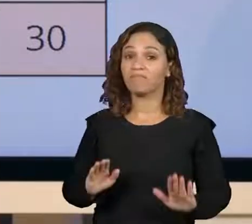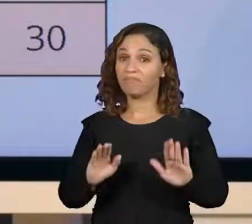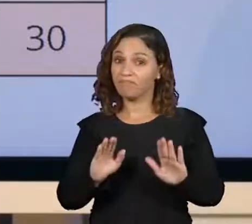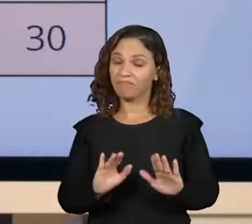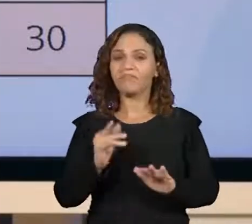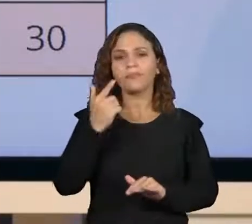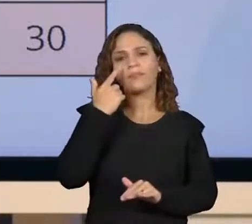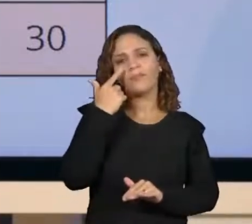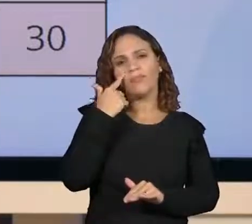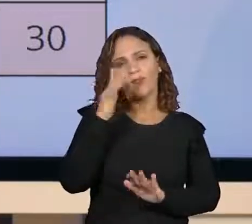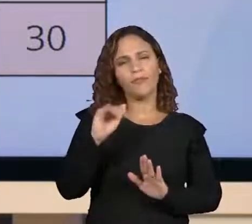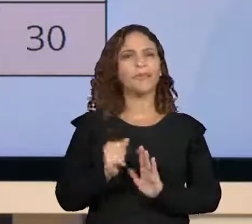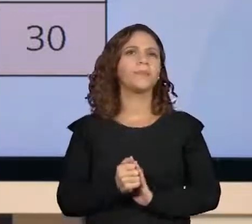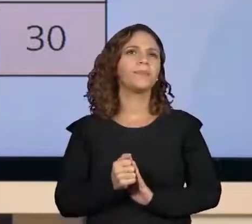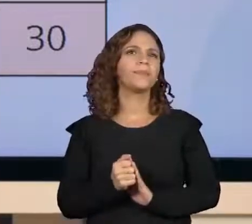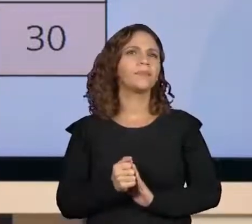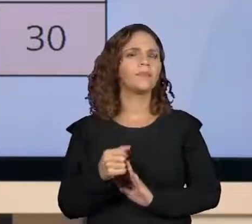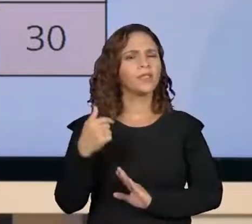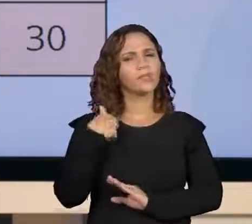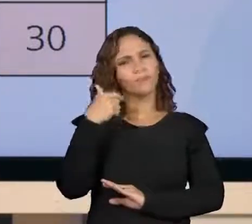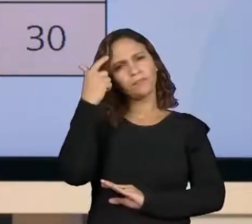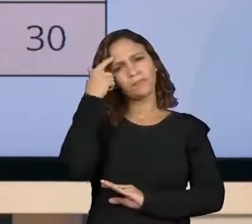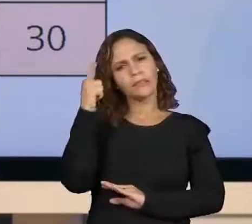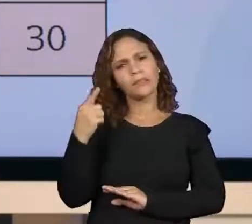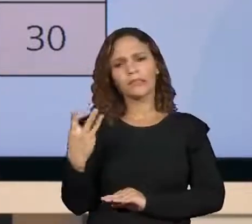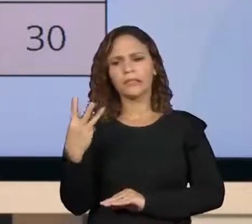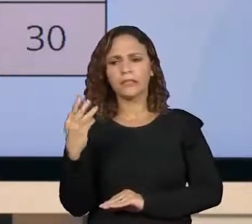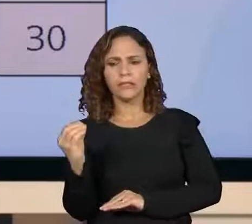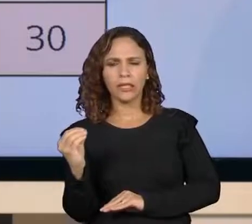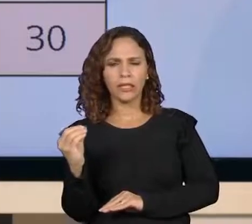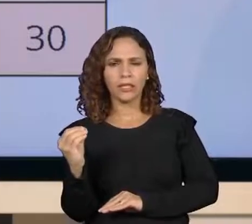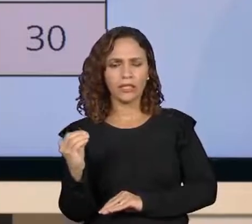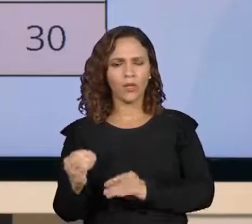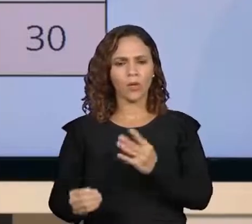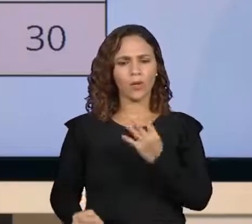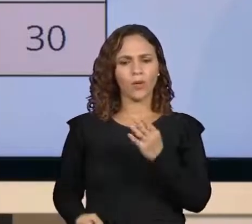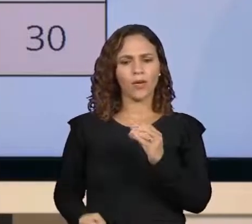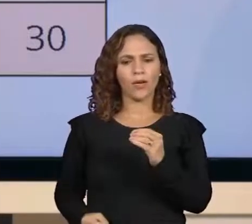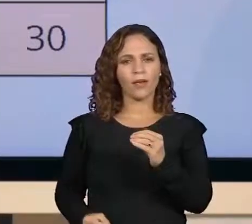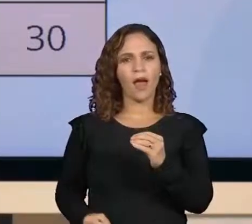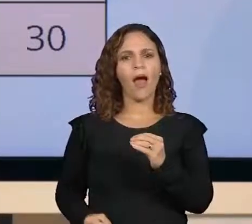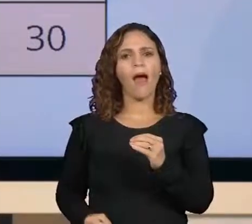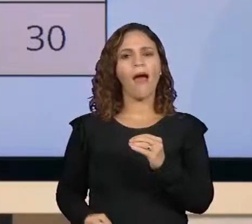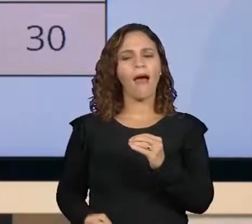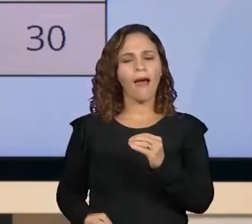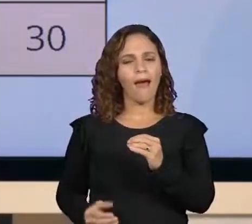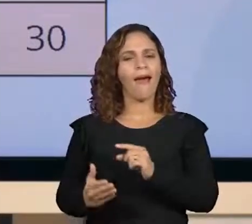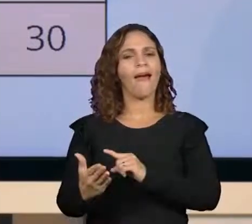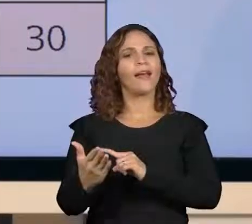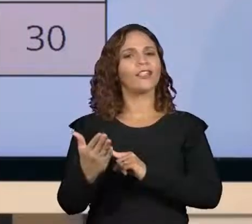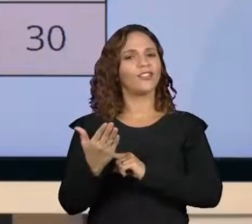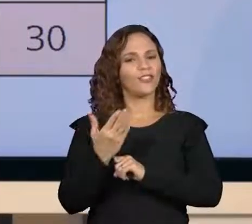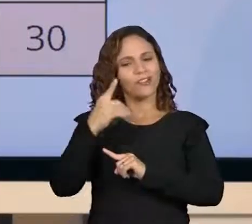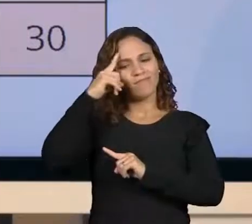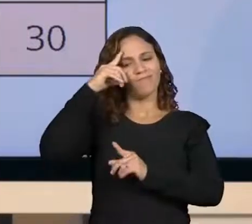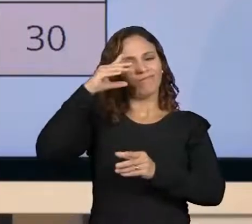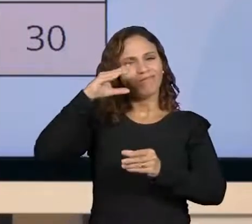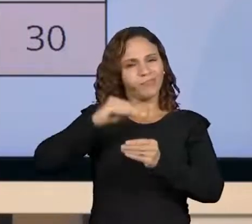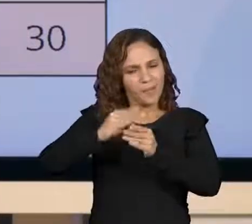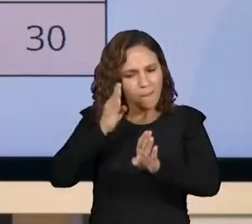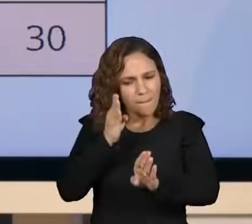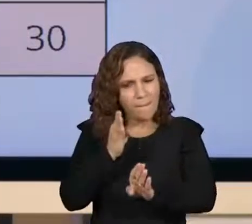aqui. Eu vou pegar do 30 e o 40, que vai me ajudar a analisar aí como